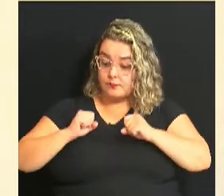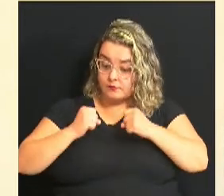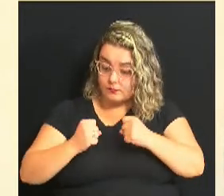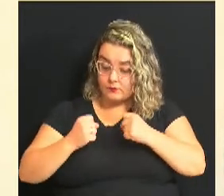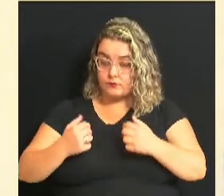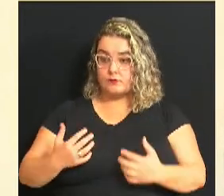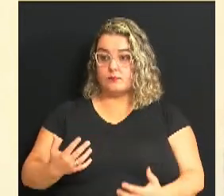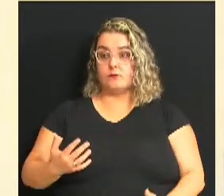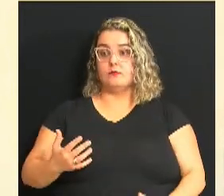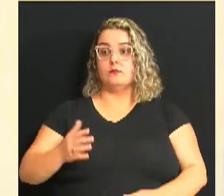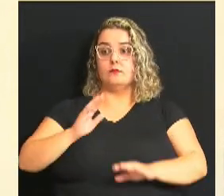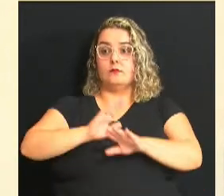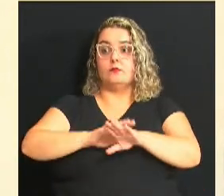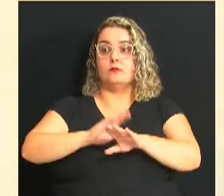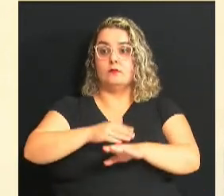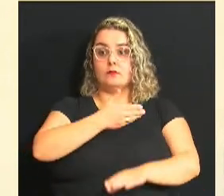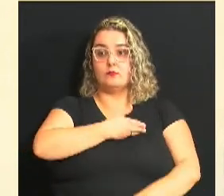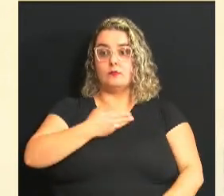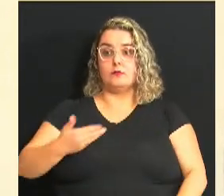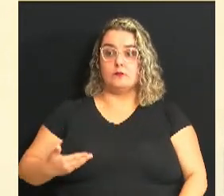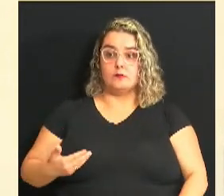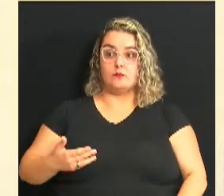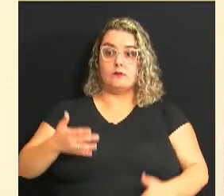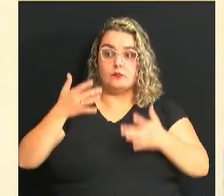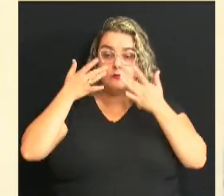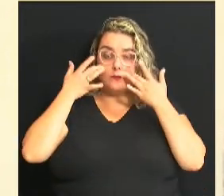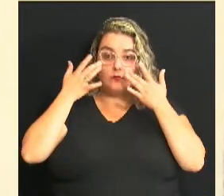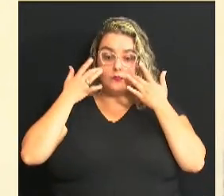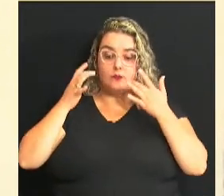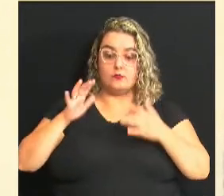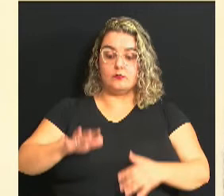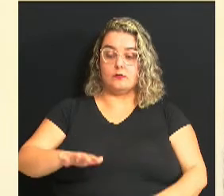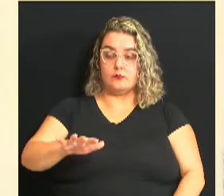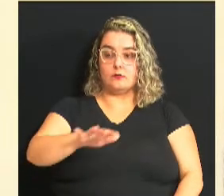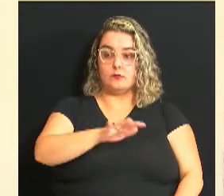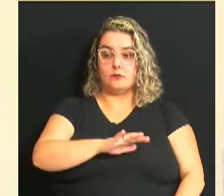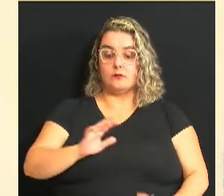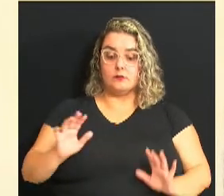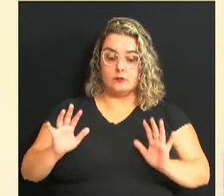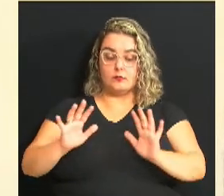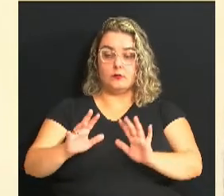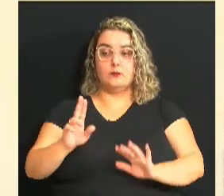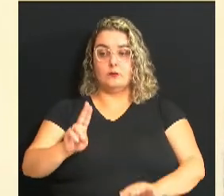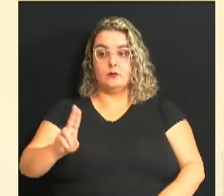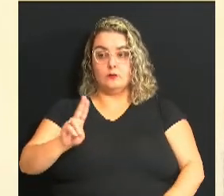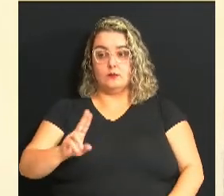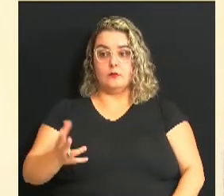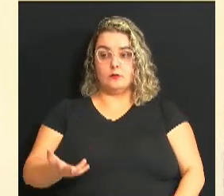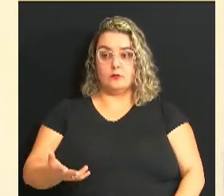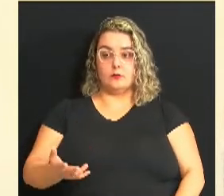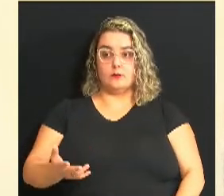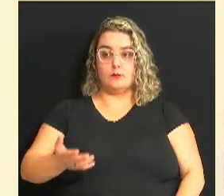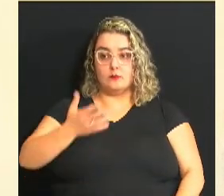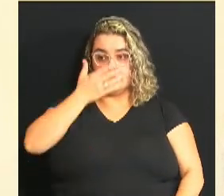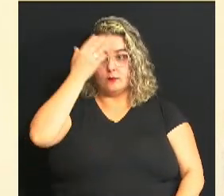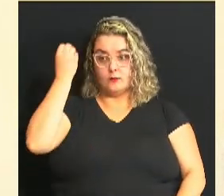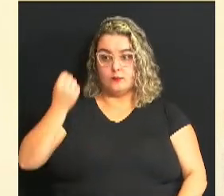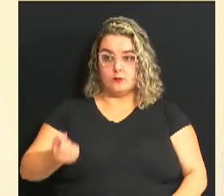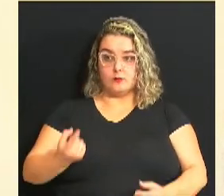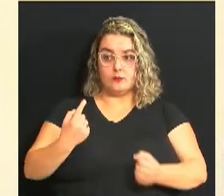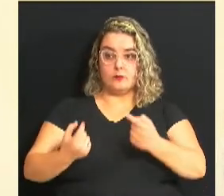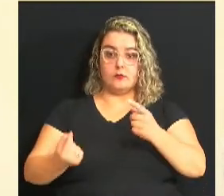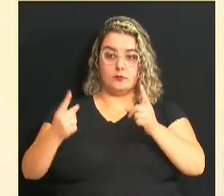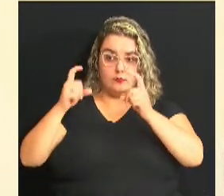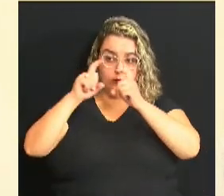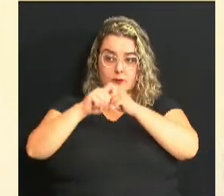da função pública do teatro, dos teatros públicos, né? E aí a gente esquece de falar de algumas... Também tem dificuldades,